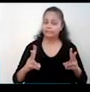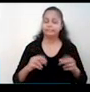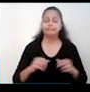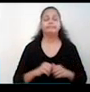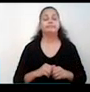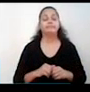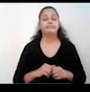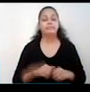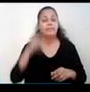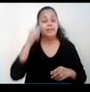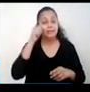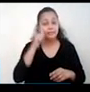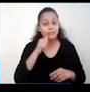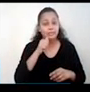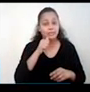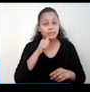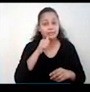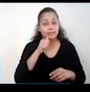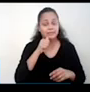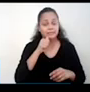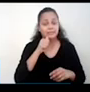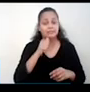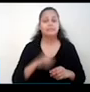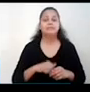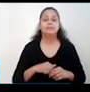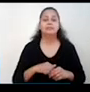diferença aí. As mulheres, né,